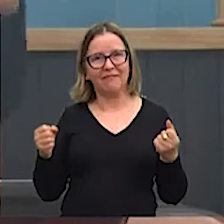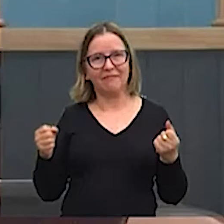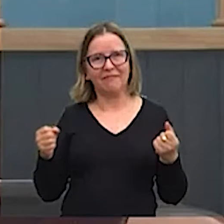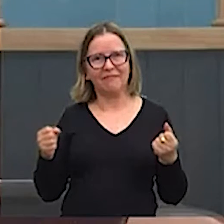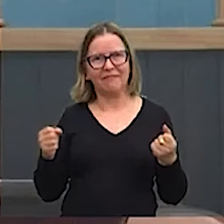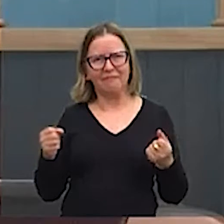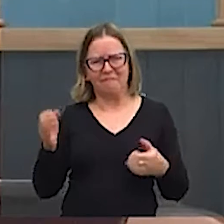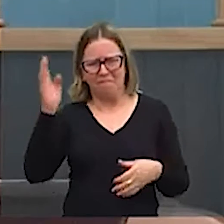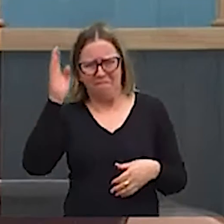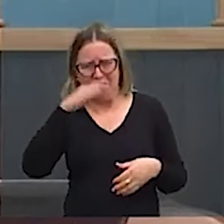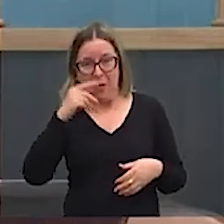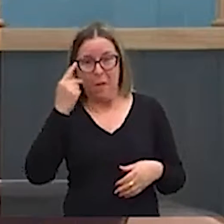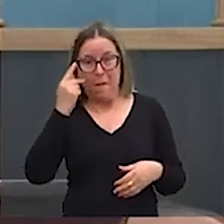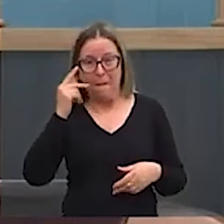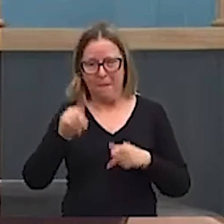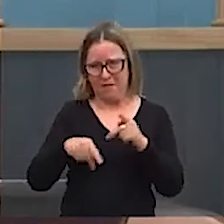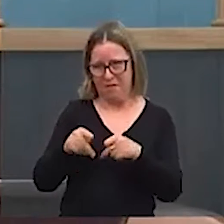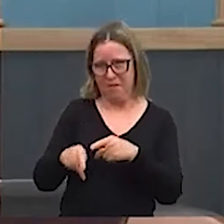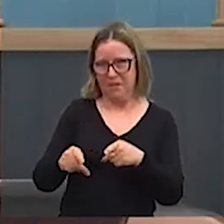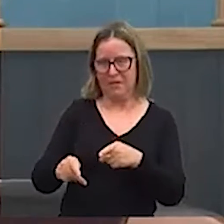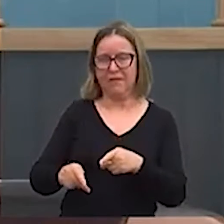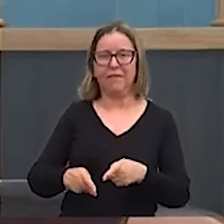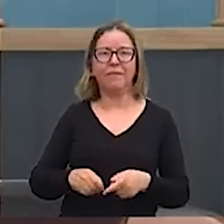carrasco da humanidade.